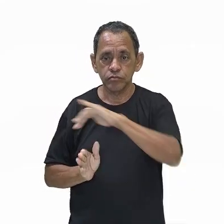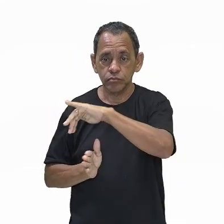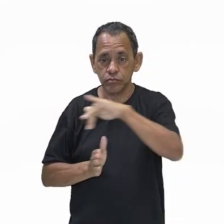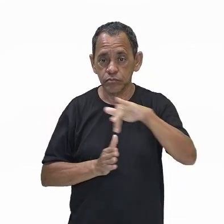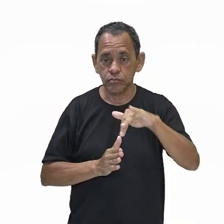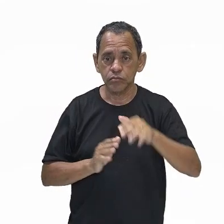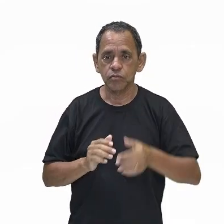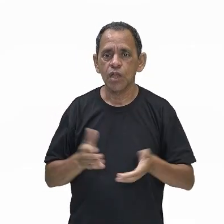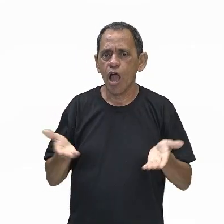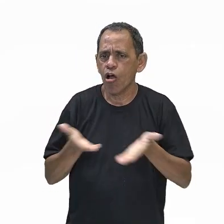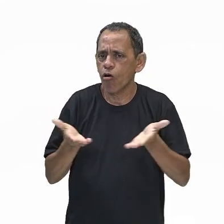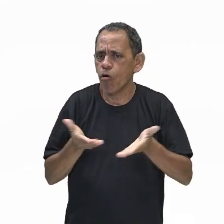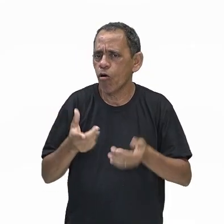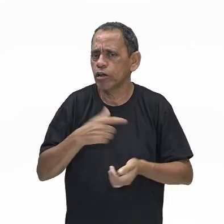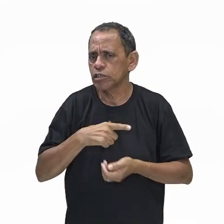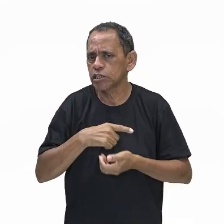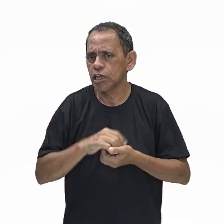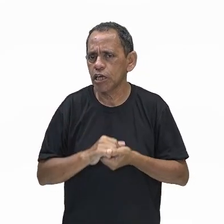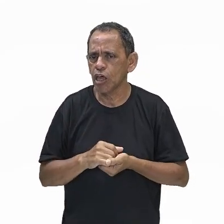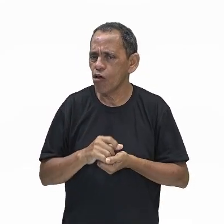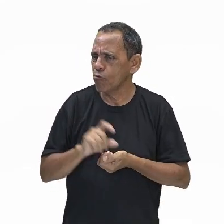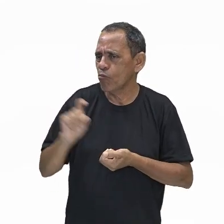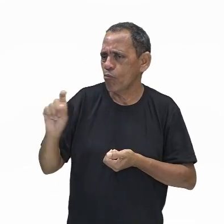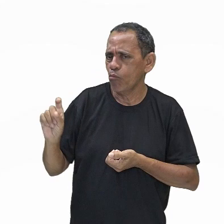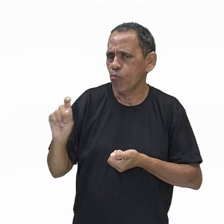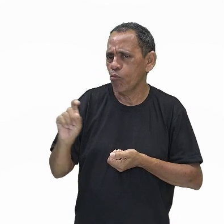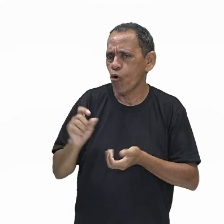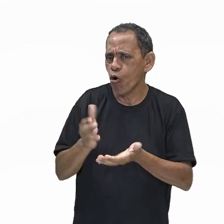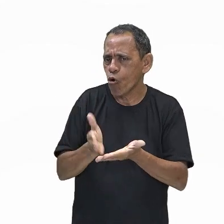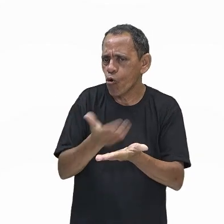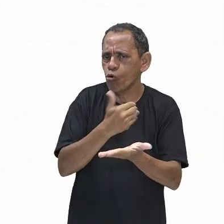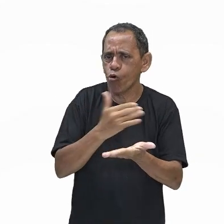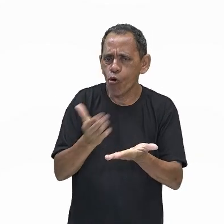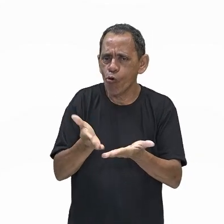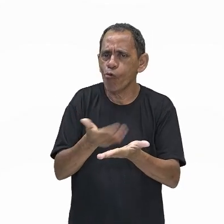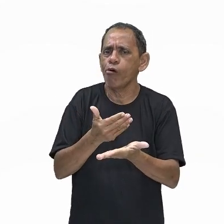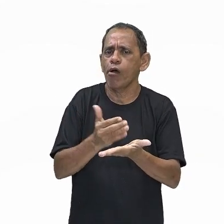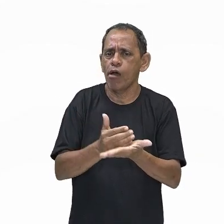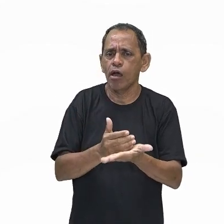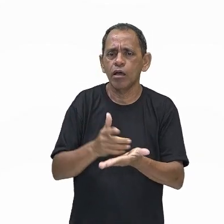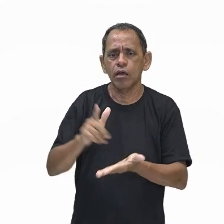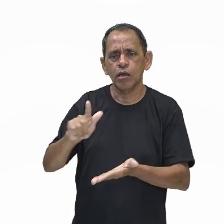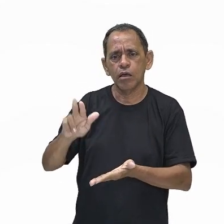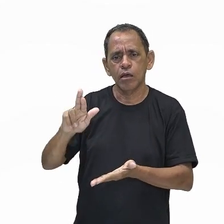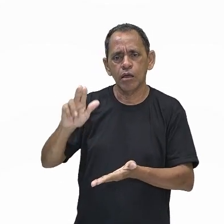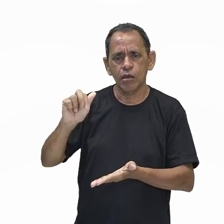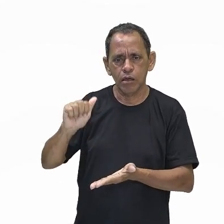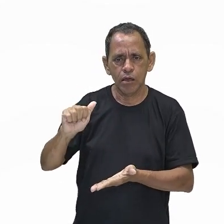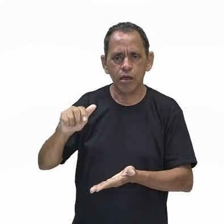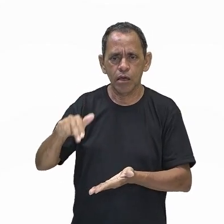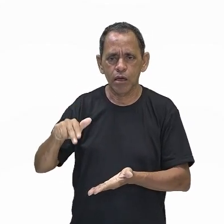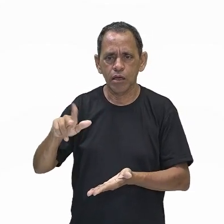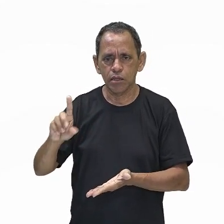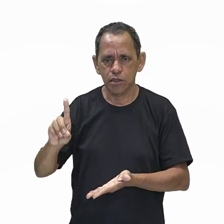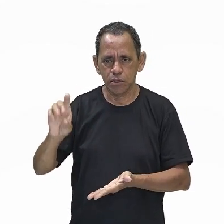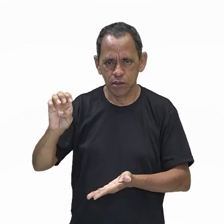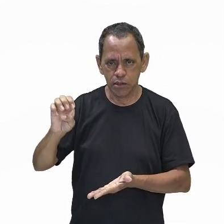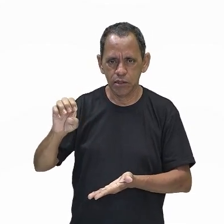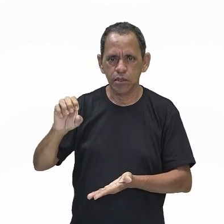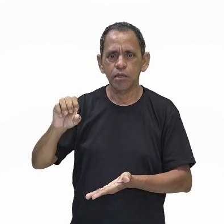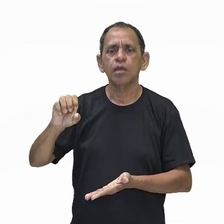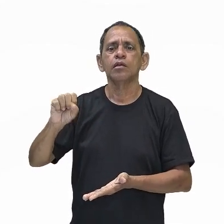aí do livro, né? Grande Sertão Veredas, tá? Então esse livro ele é narrado